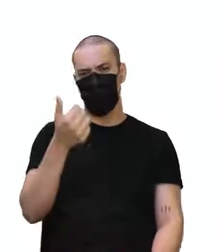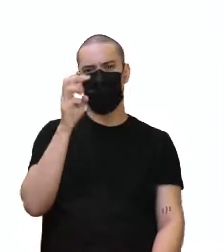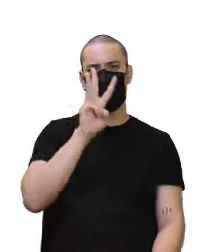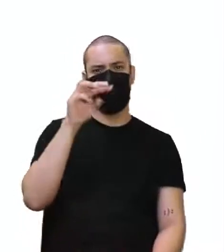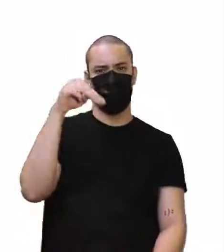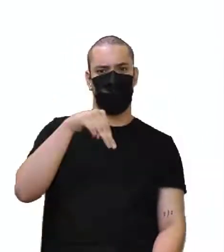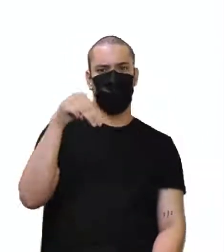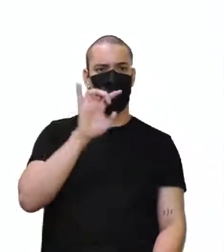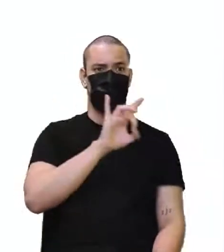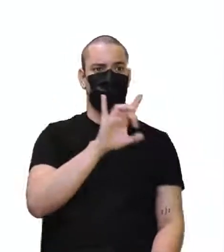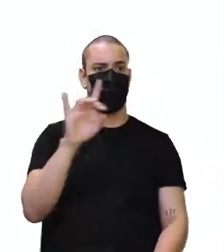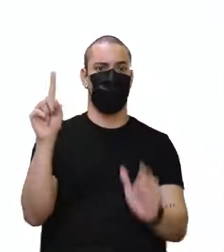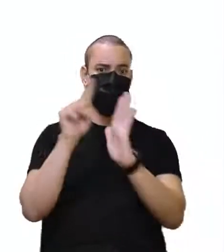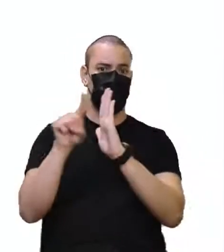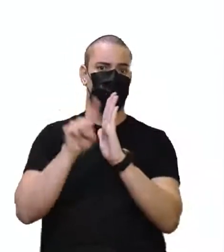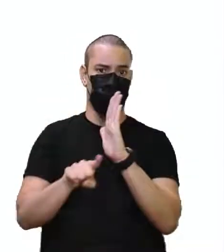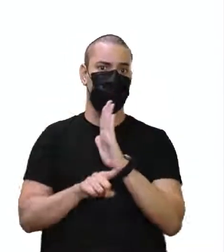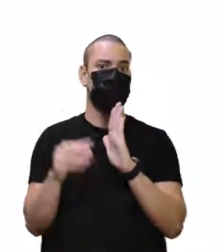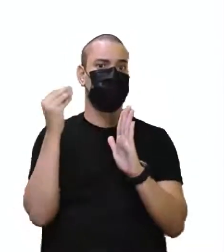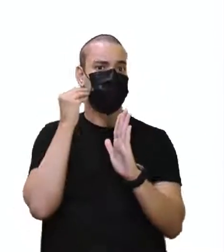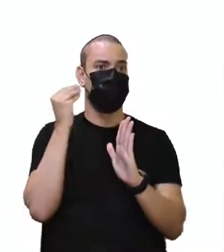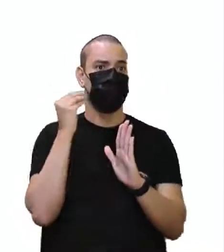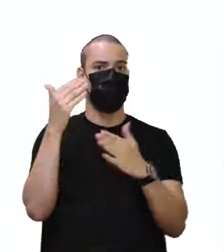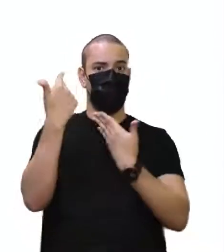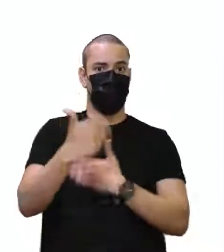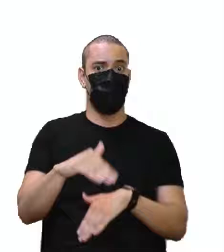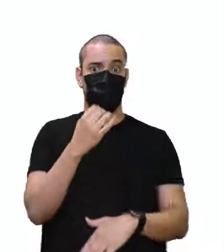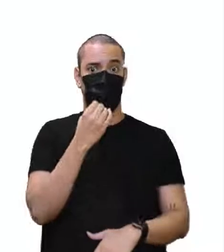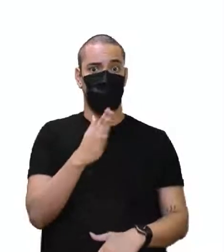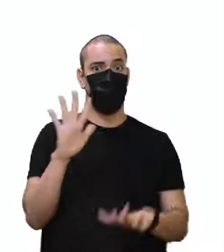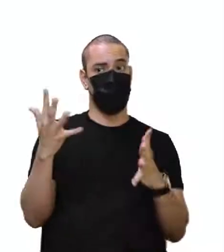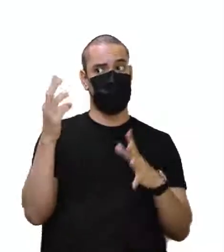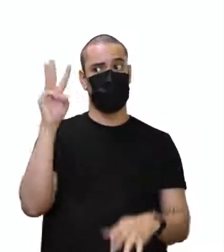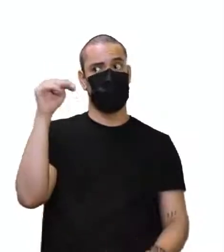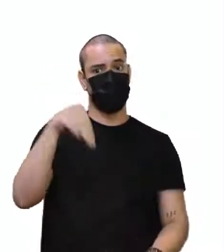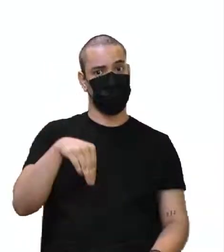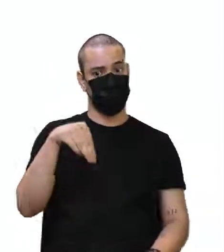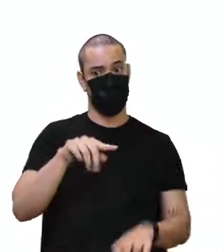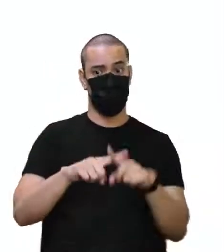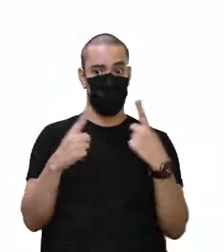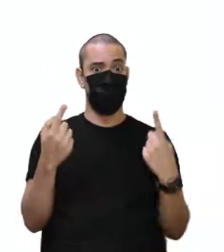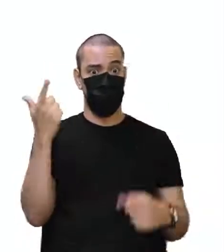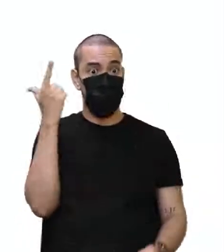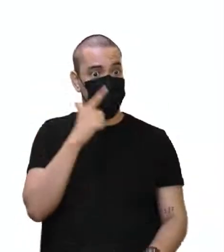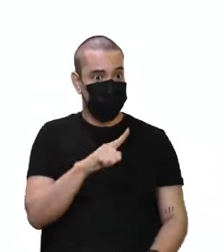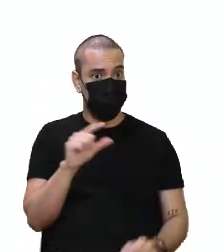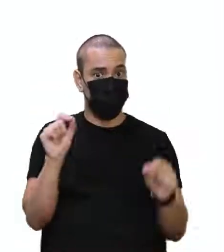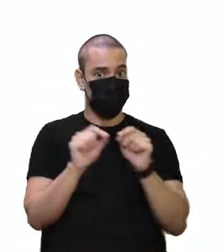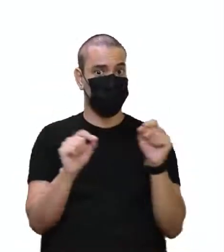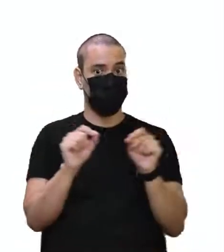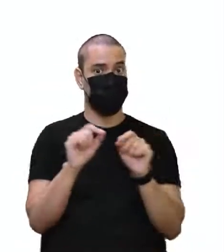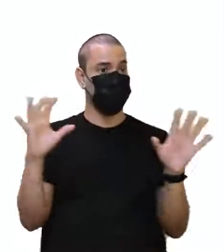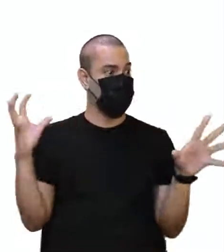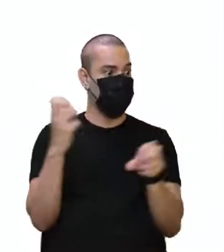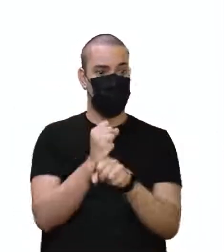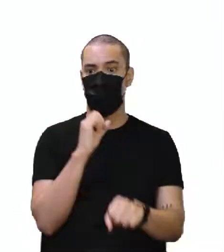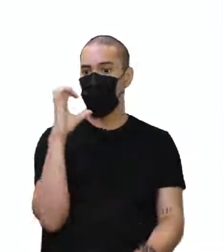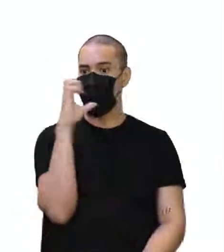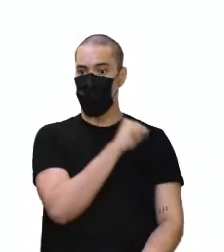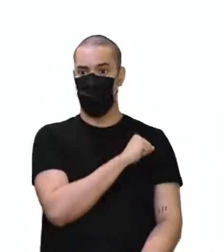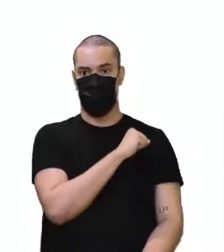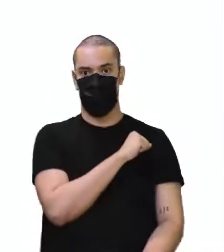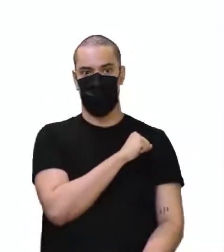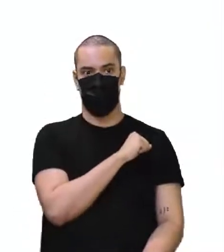fazer cada questão, se você conseguir tentar fazer uma prova boa, mínimo, né? Mas se você conseguir fazer isso de uma forma mais